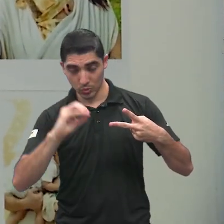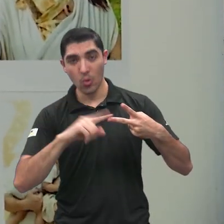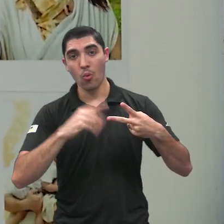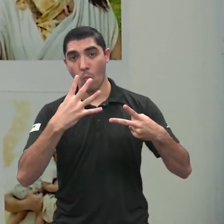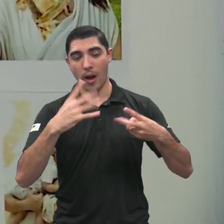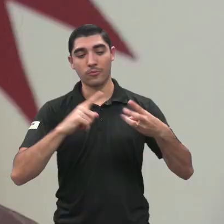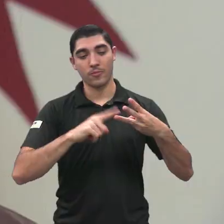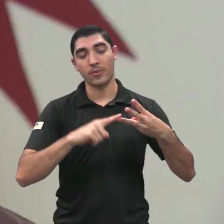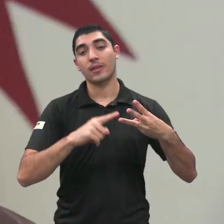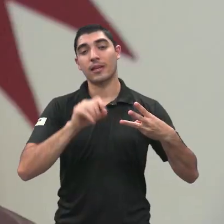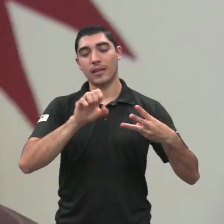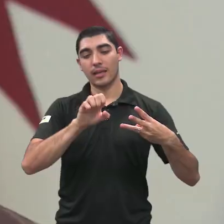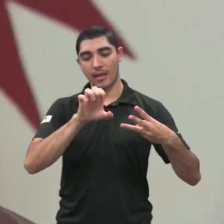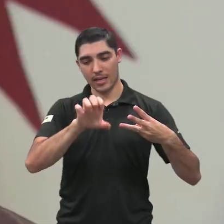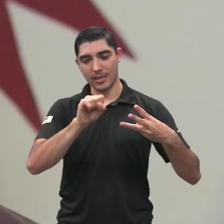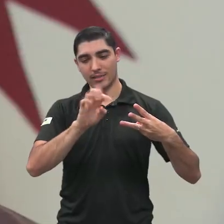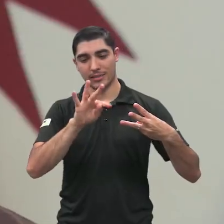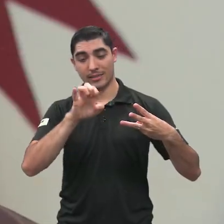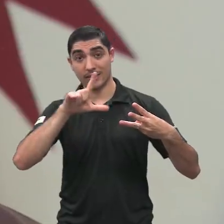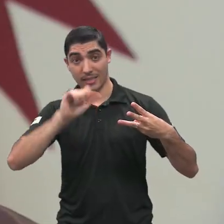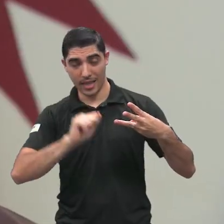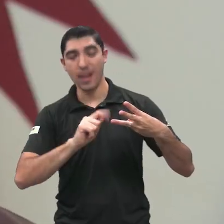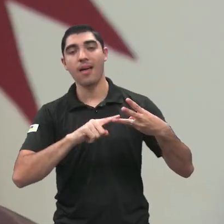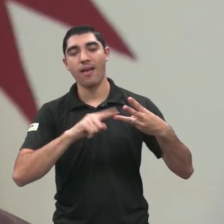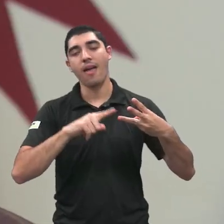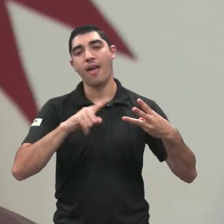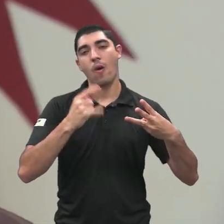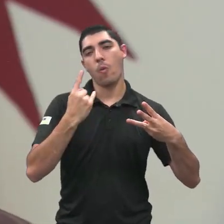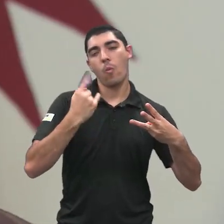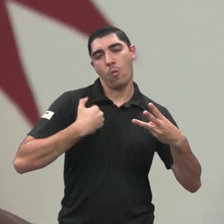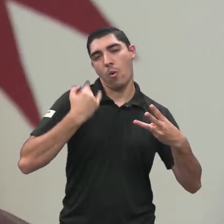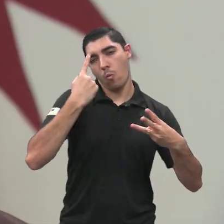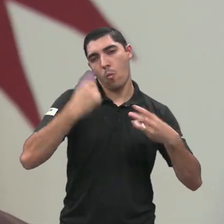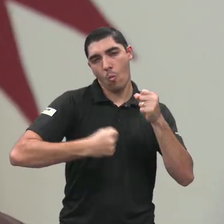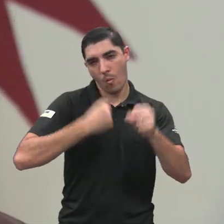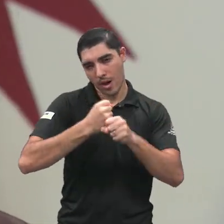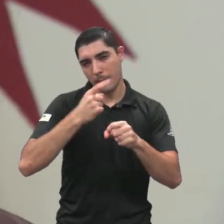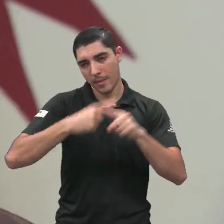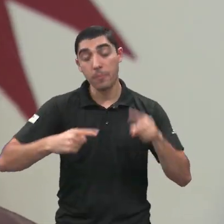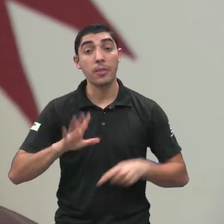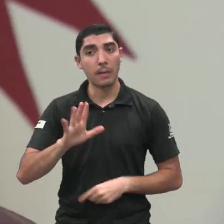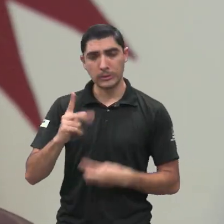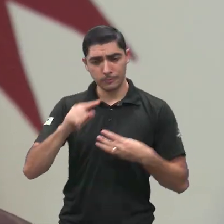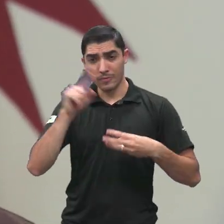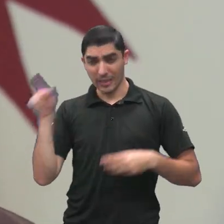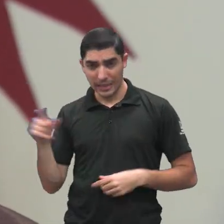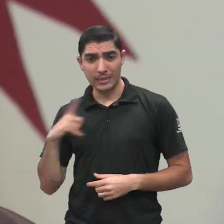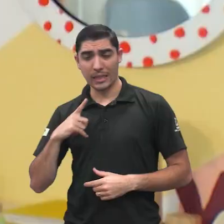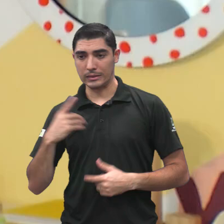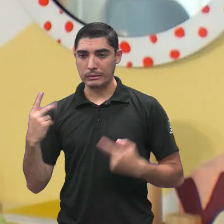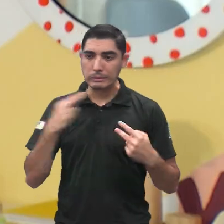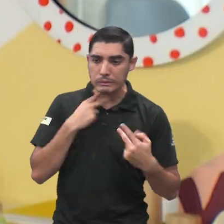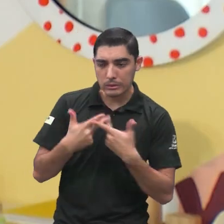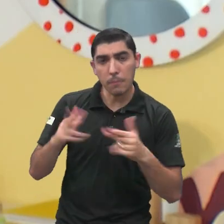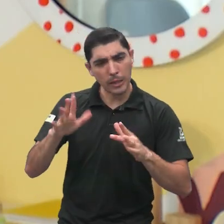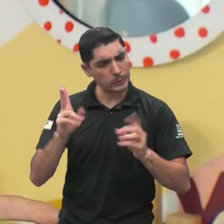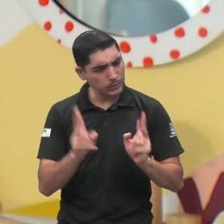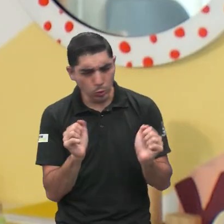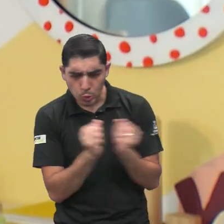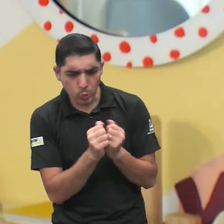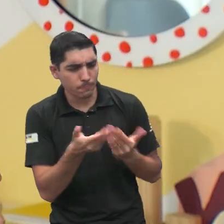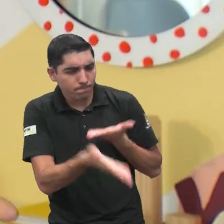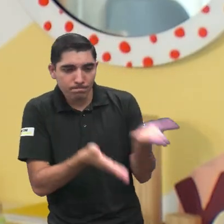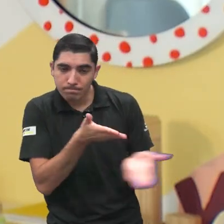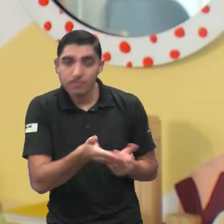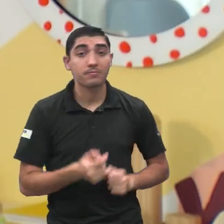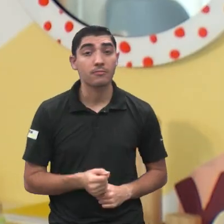de 1 ano e meio. Mas apesar dos desafios, ele sempre procura estar presente na vida das crianças. Há não muito tempo